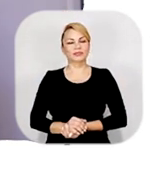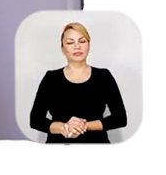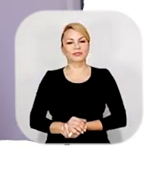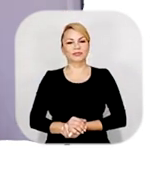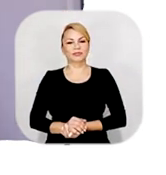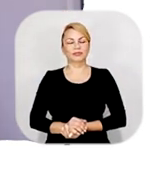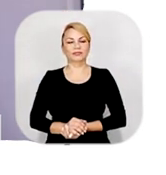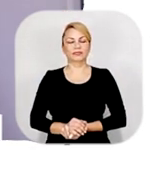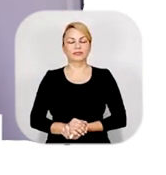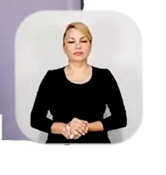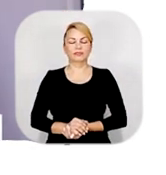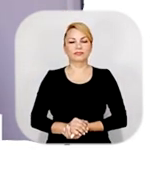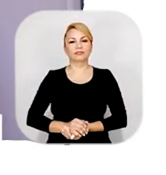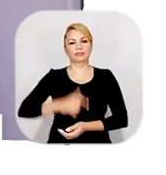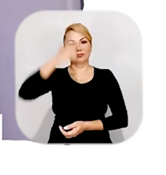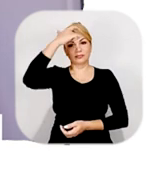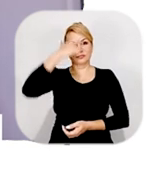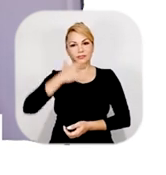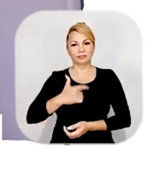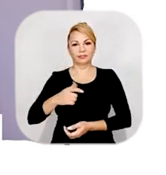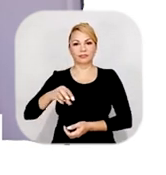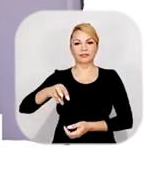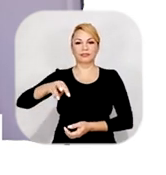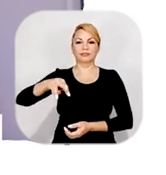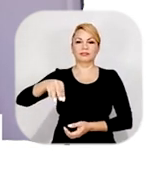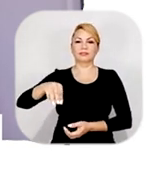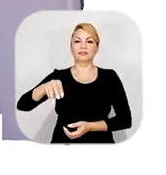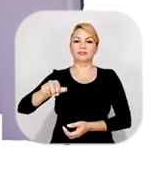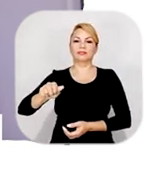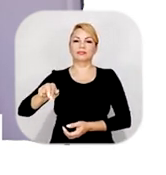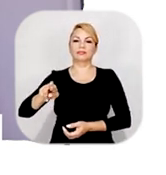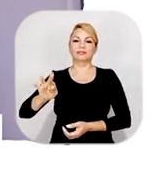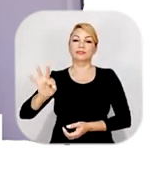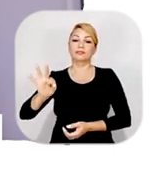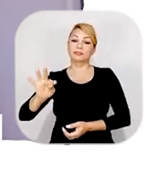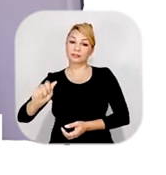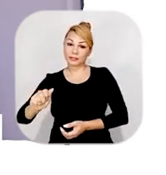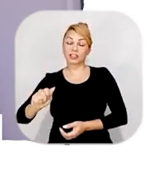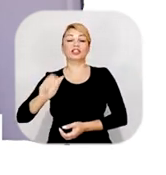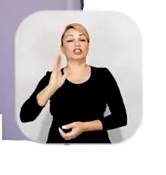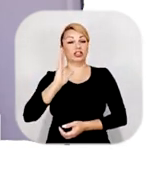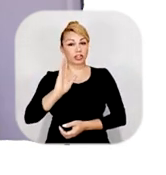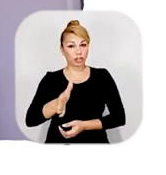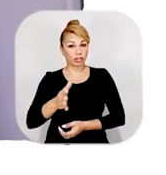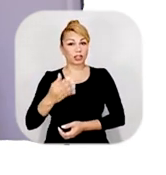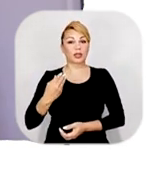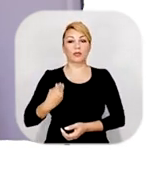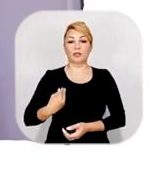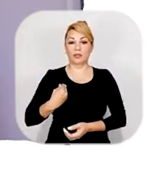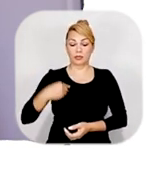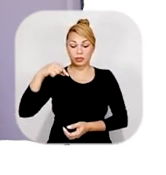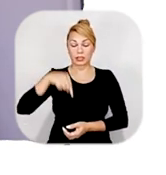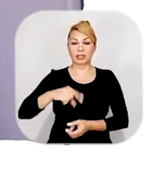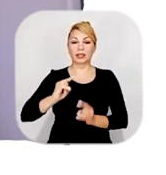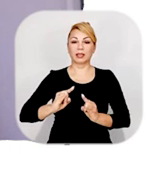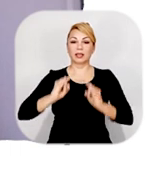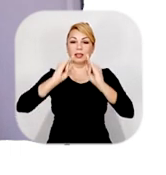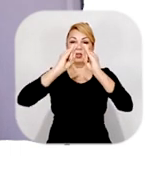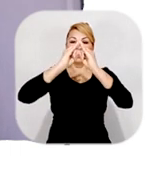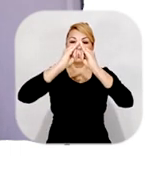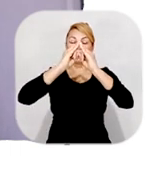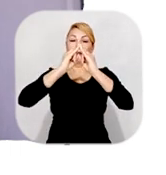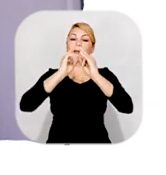Bom, eu sou Marta Nascimento, eu vivo já há alguns anos aqui em Paris, mas eu comecei